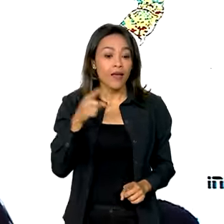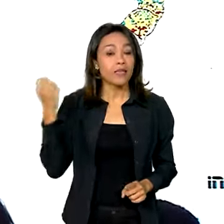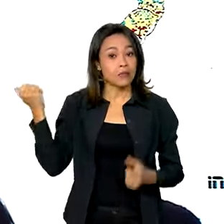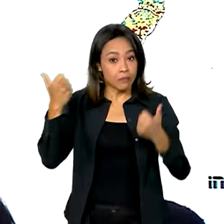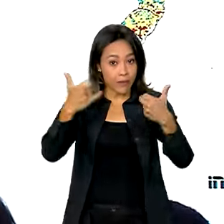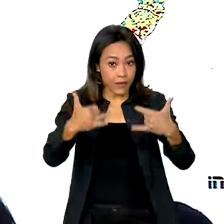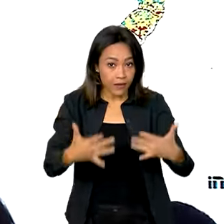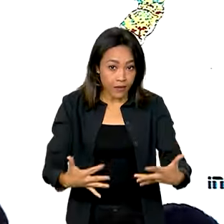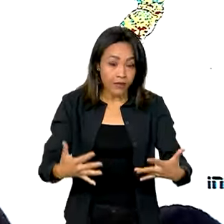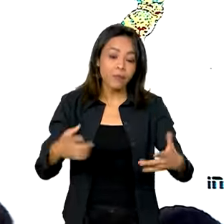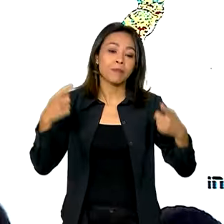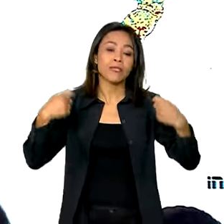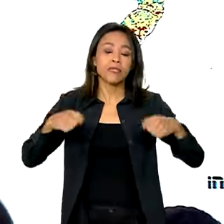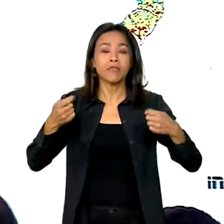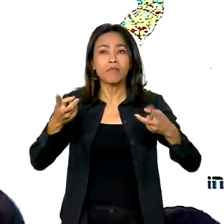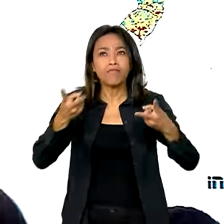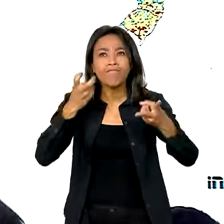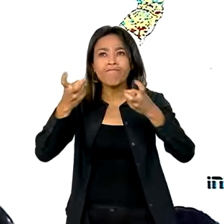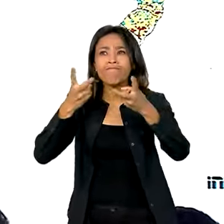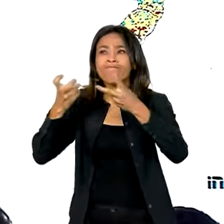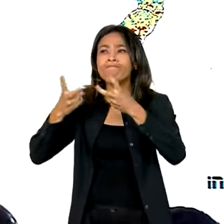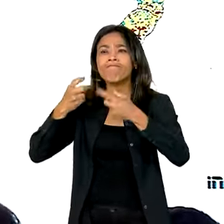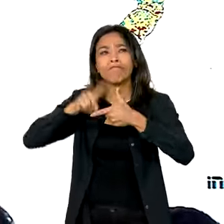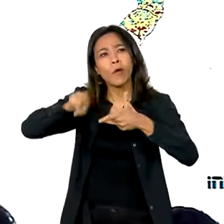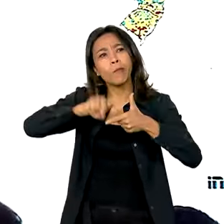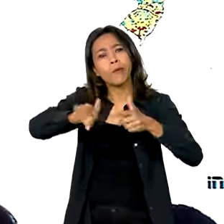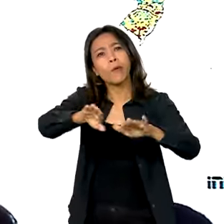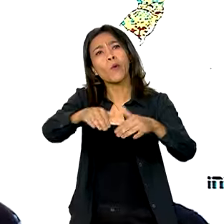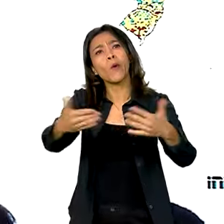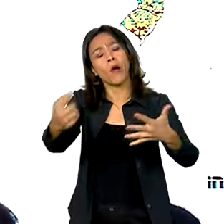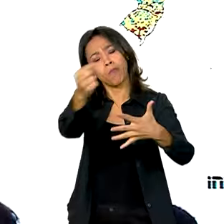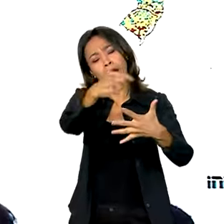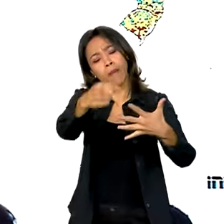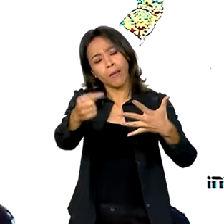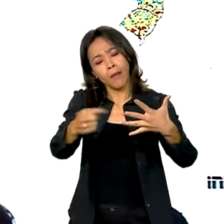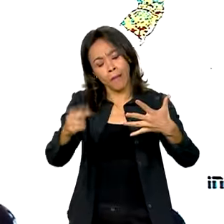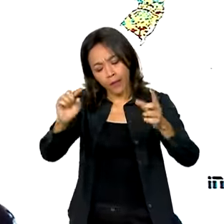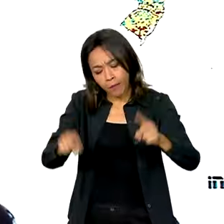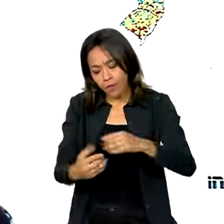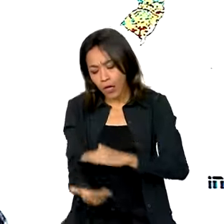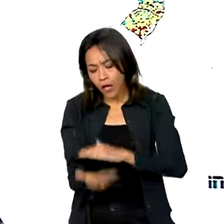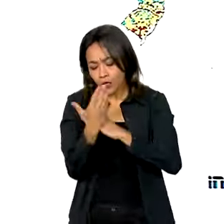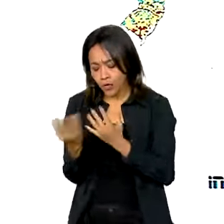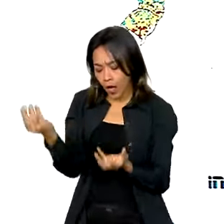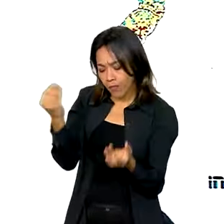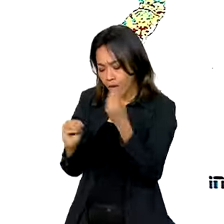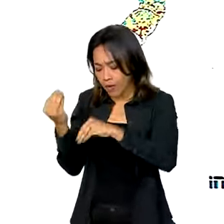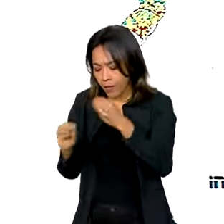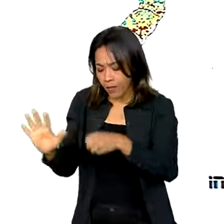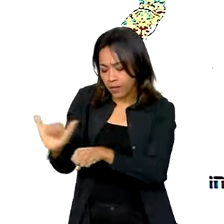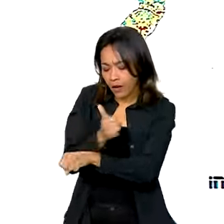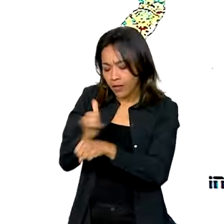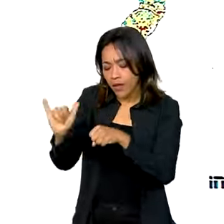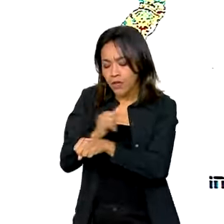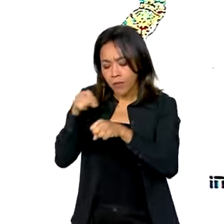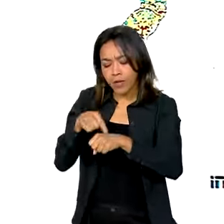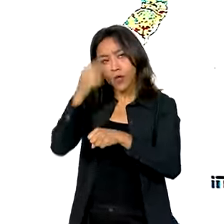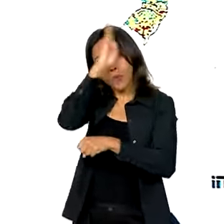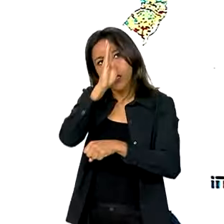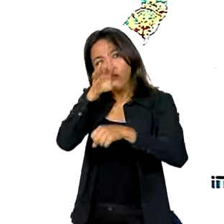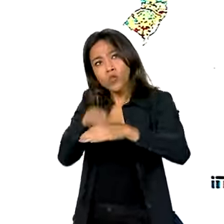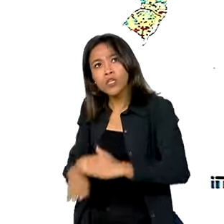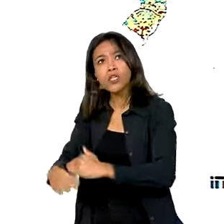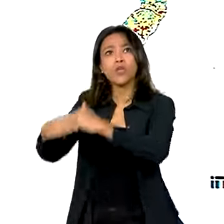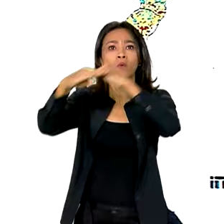identificar os problemas para que a gente possa traçar as estratégias e planejar as ações que nós queremos que o Brasil seja uniforme nos seus